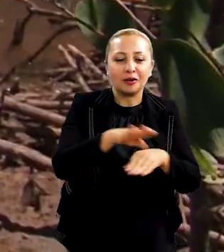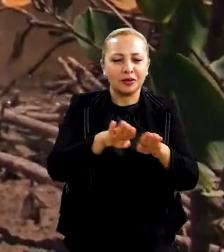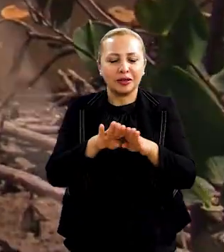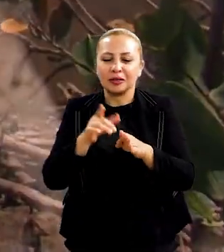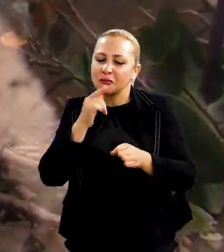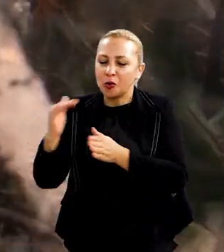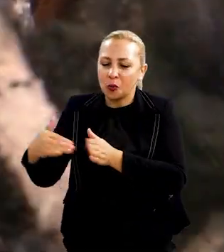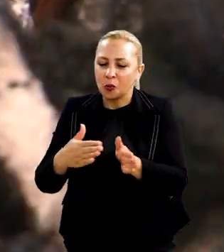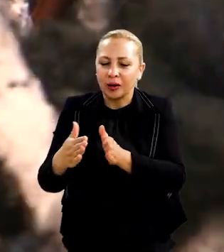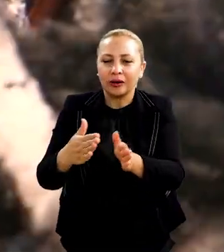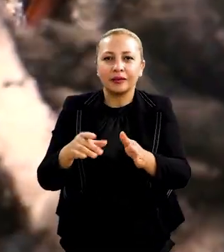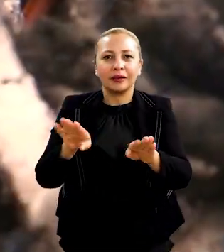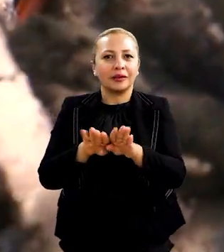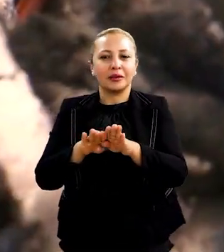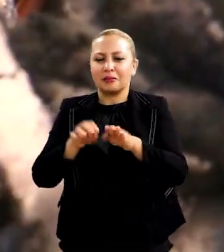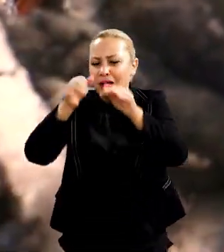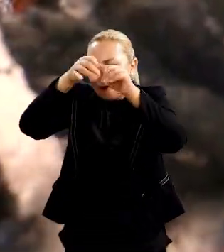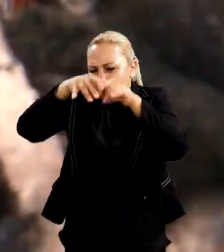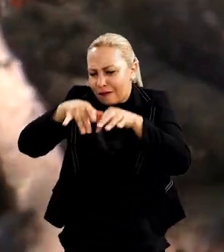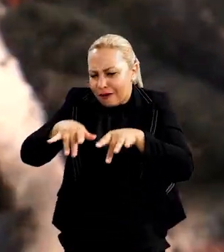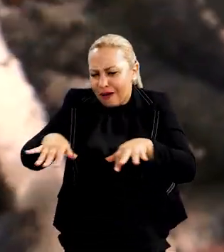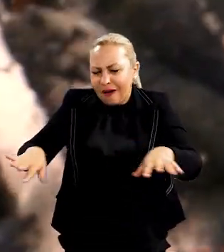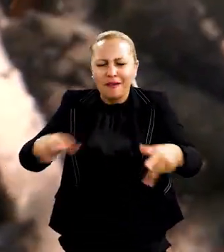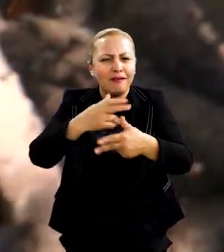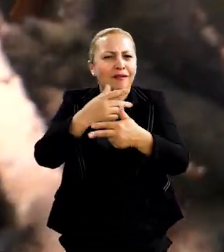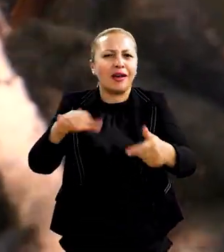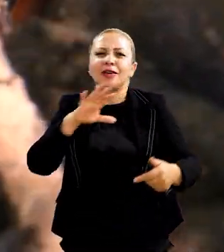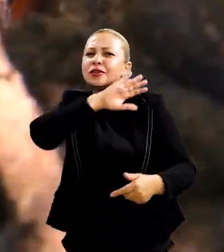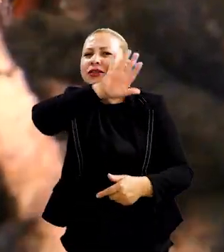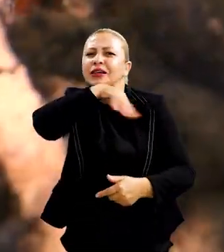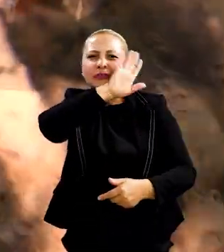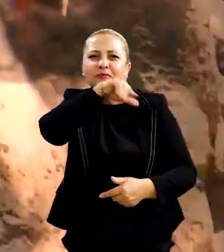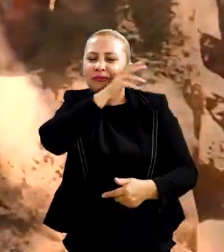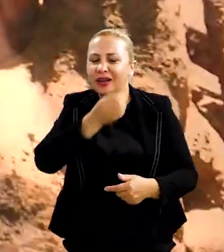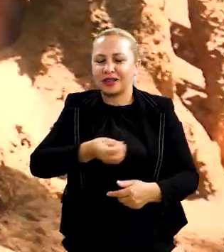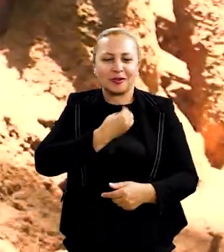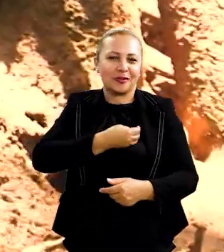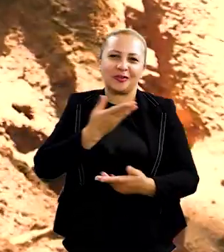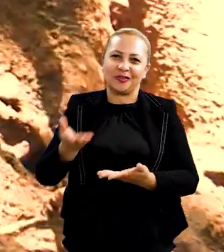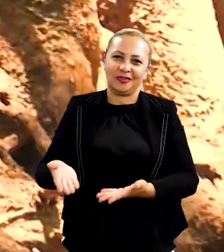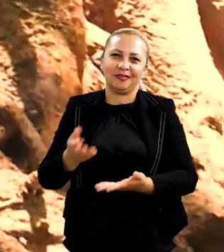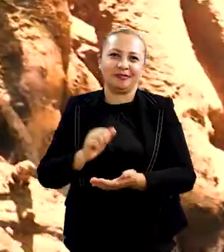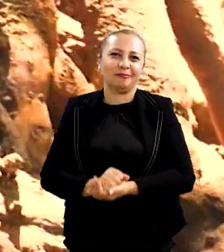raízes servem de berçário natural para diversas espécies de animais.